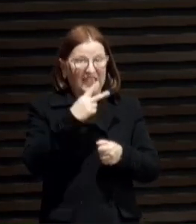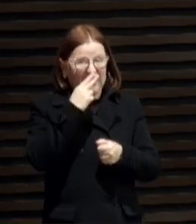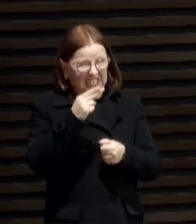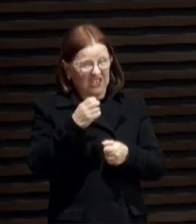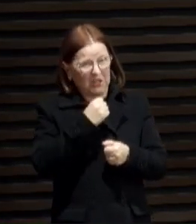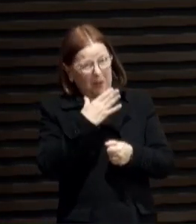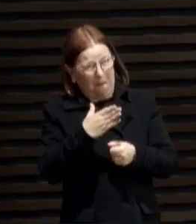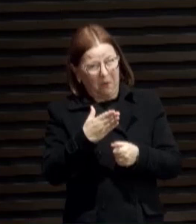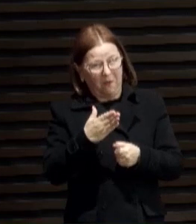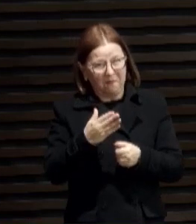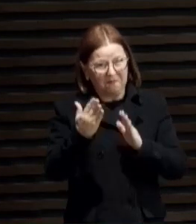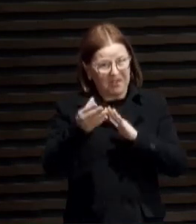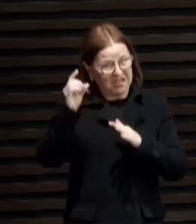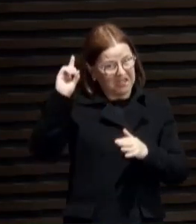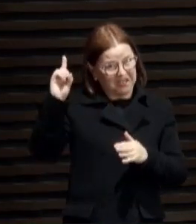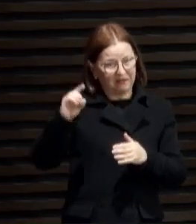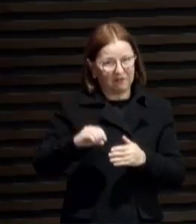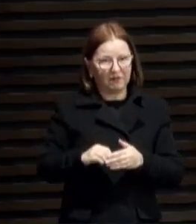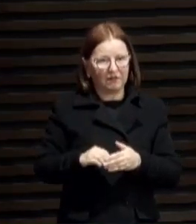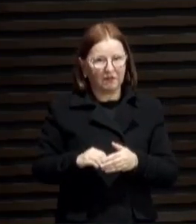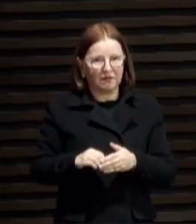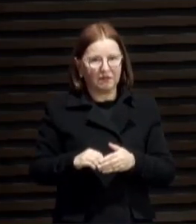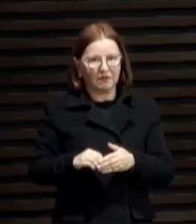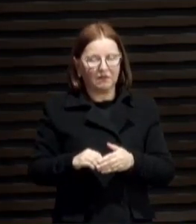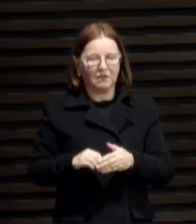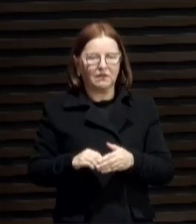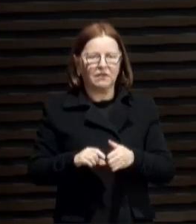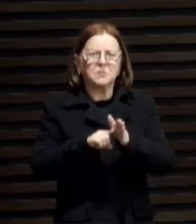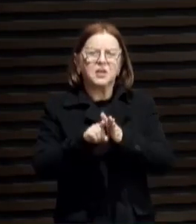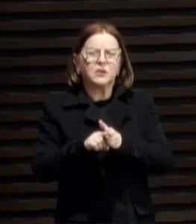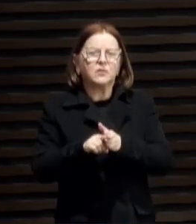ele se agrada. Ou, onde está o Deus do juízo?